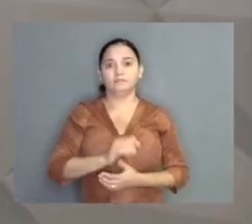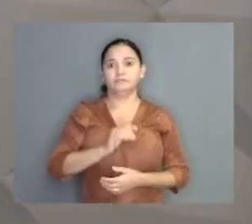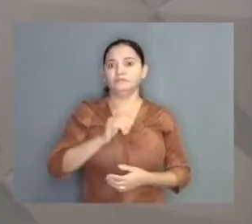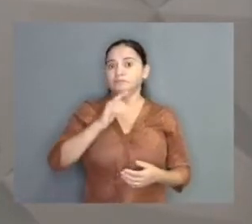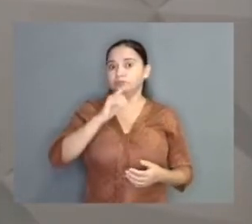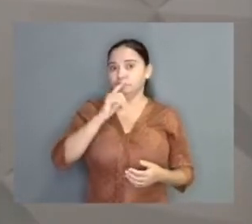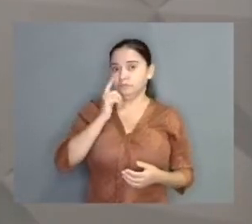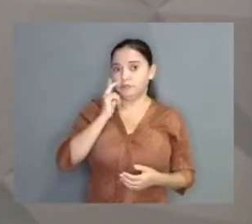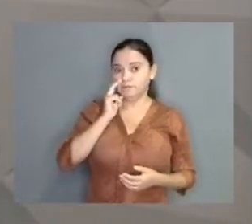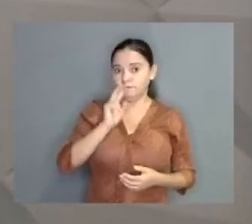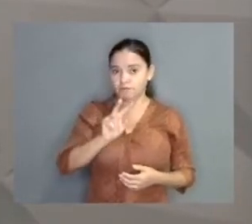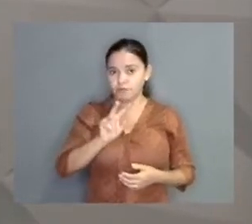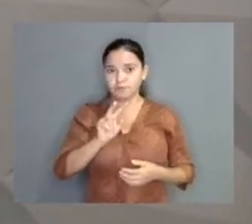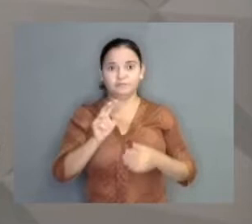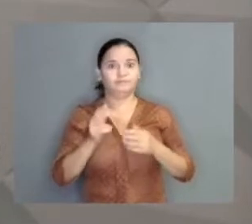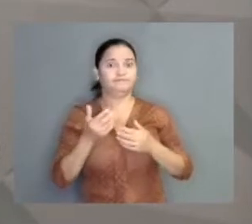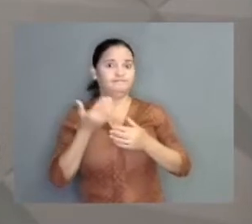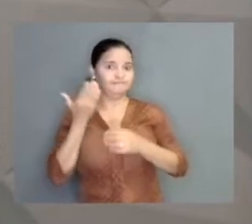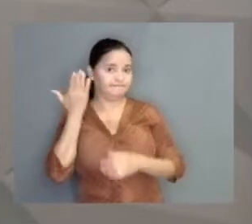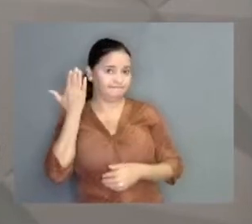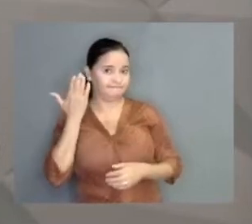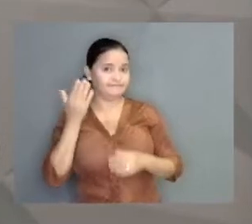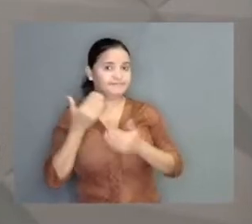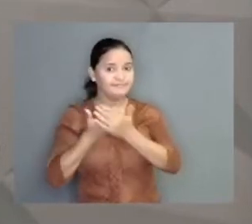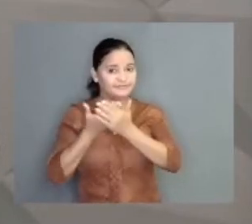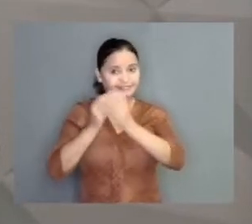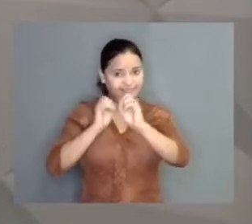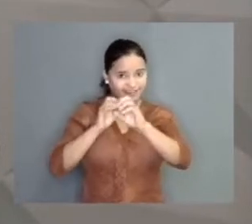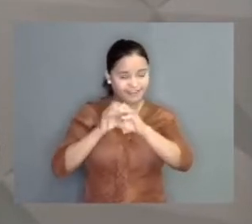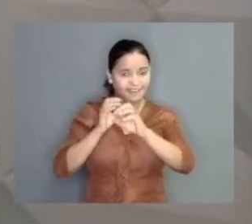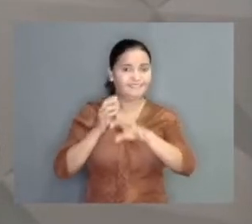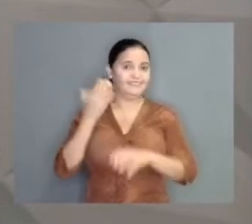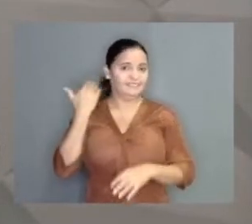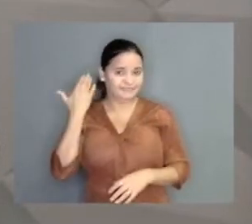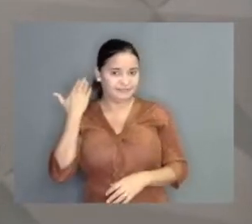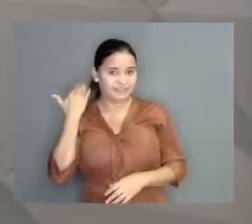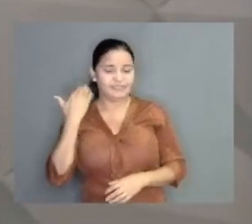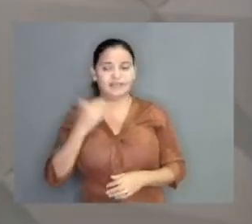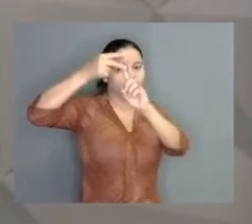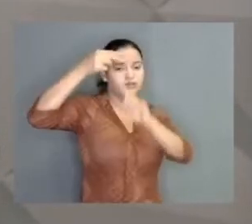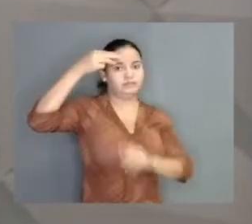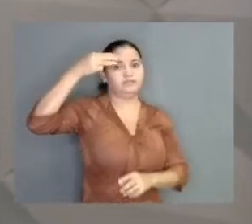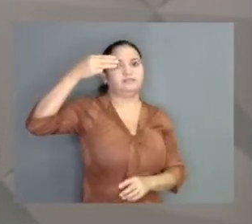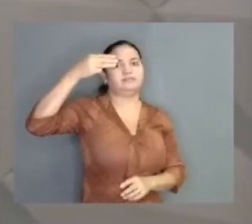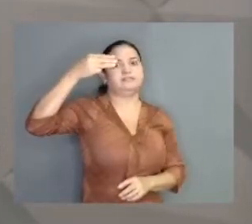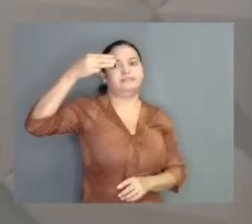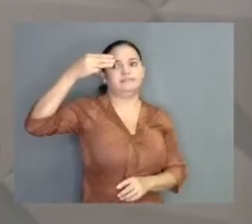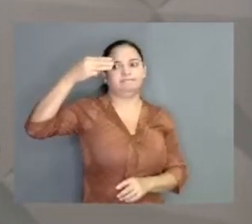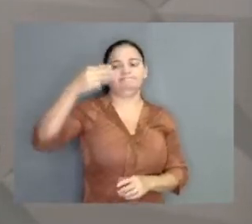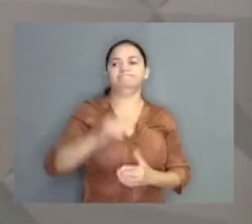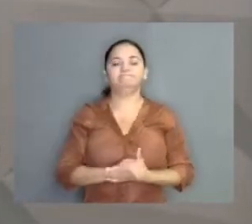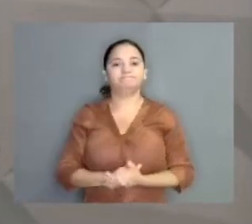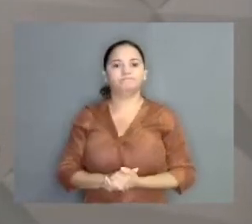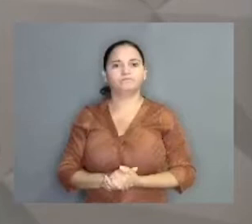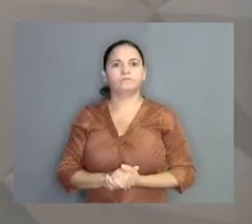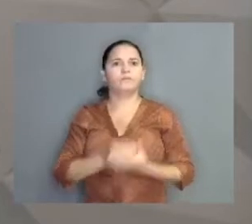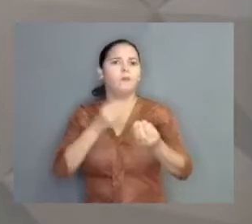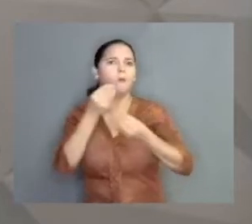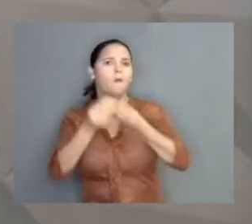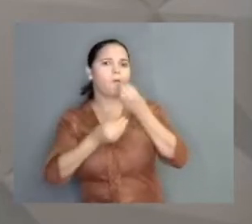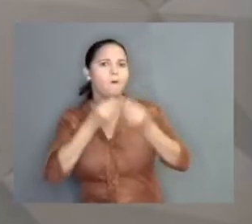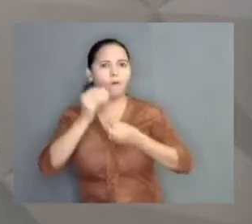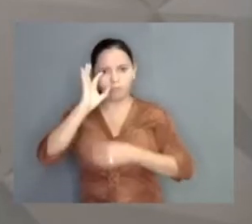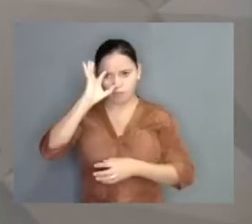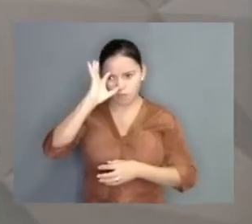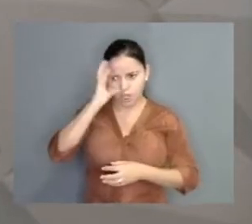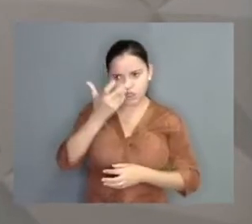Que a gente viu aula passada, né? Que aqui eu tenho 2 elevado à terceira potência. Como resolver? Aqui,